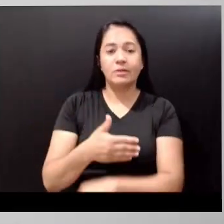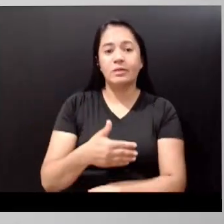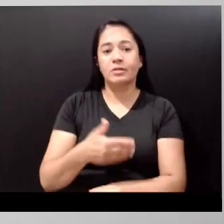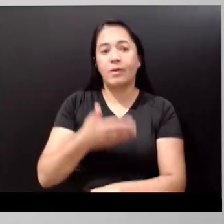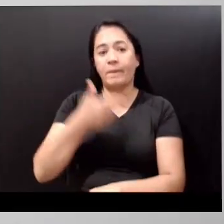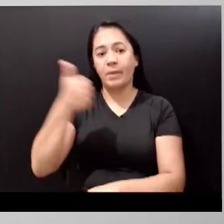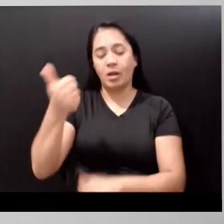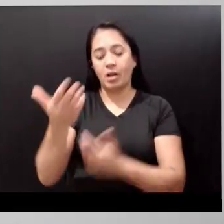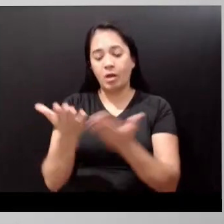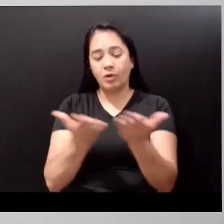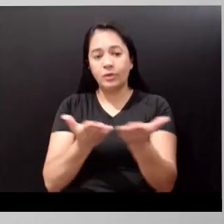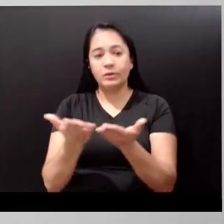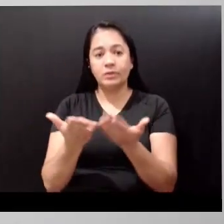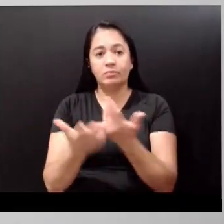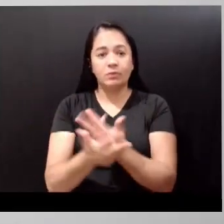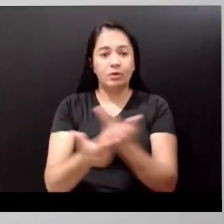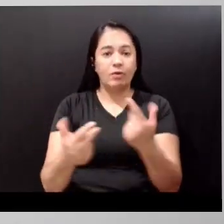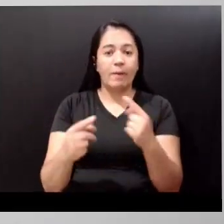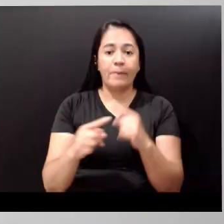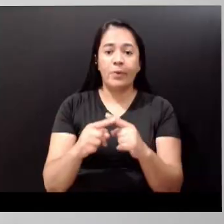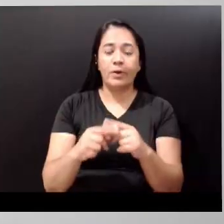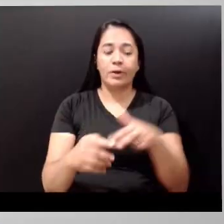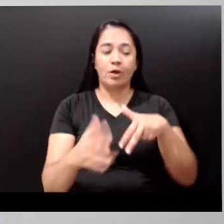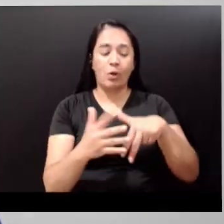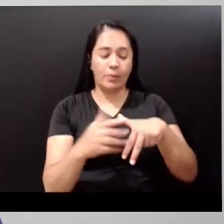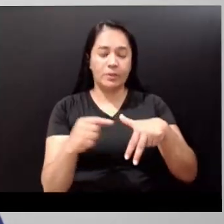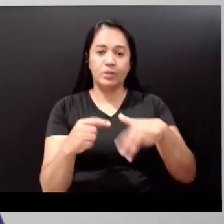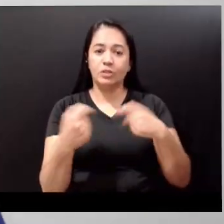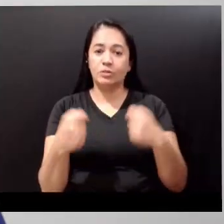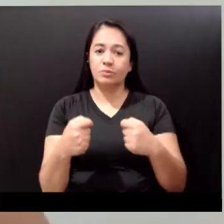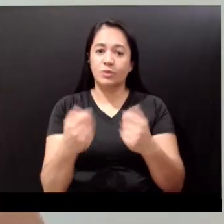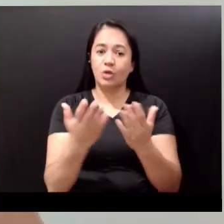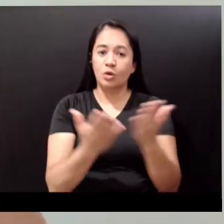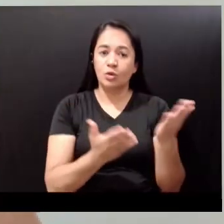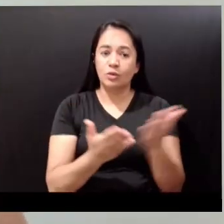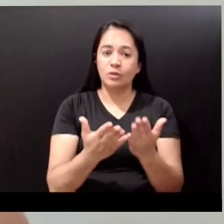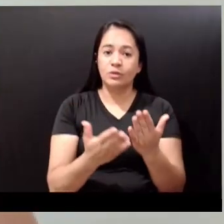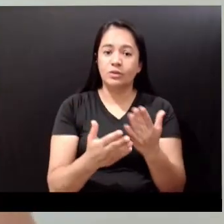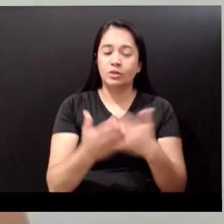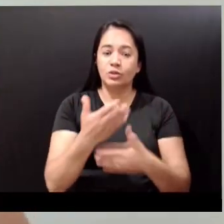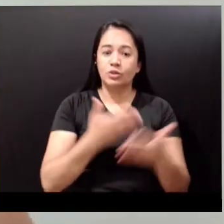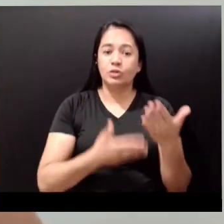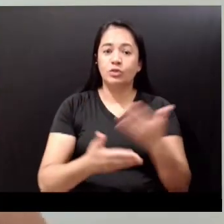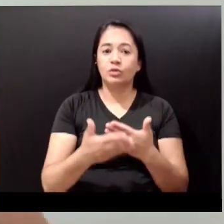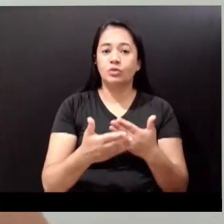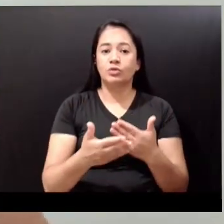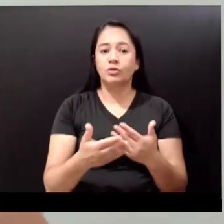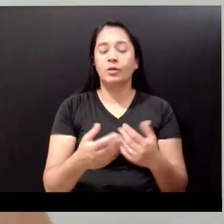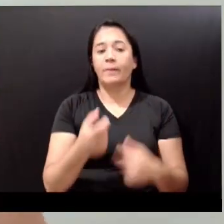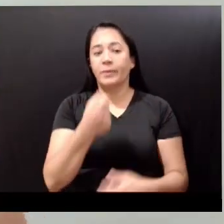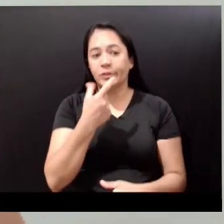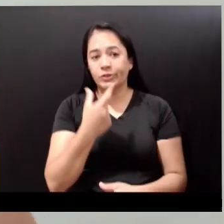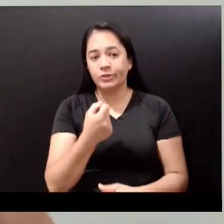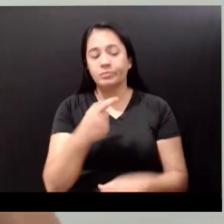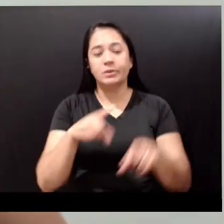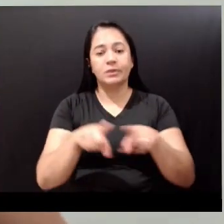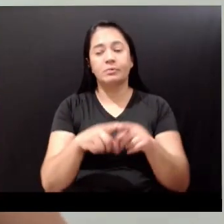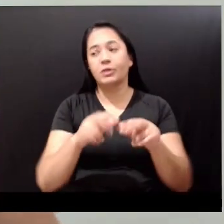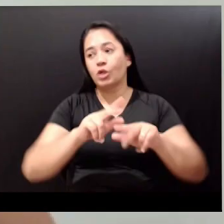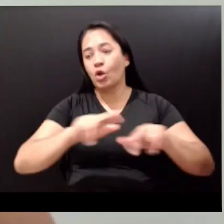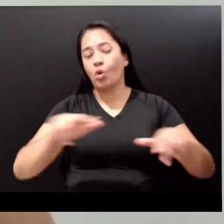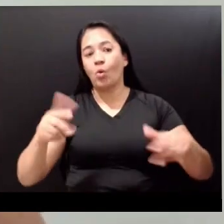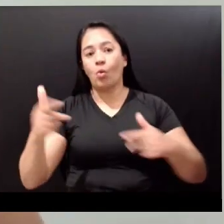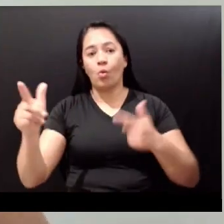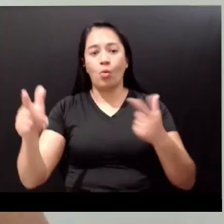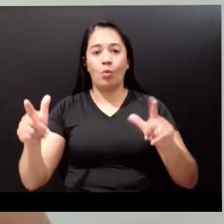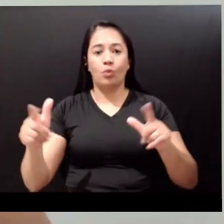acesso ao tratamento multidisciplinar, porque esses pacientes eles precisam de um tratamento que envolve, além de medicamentos, várias